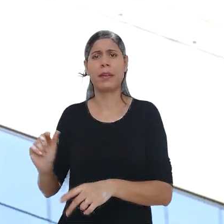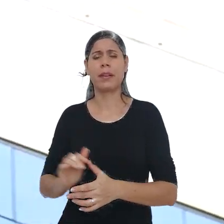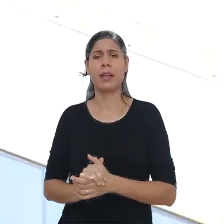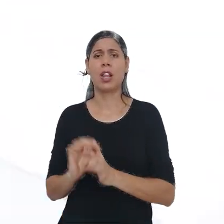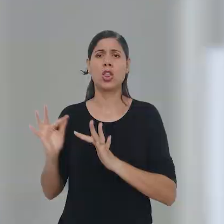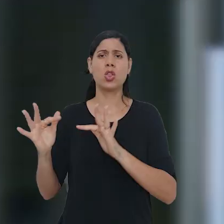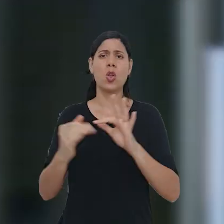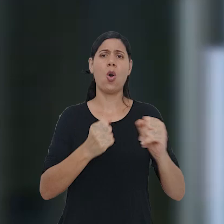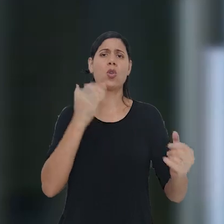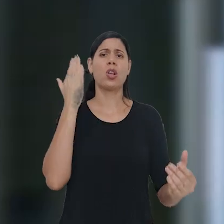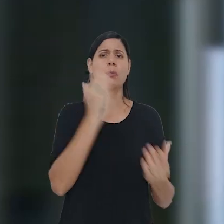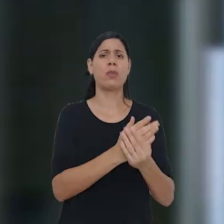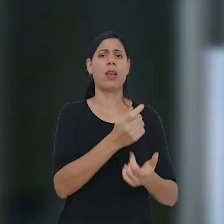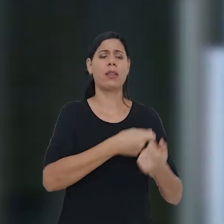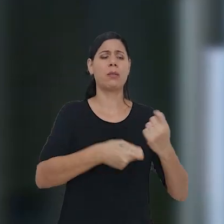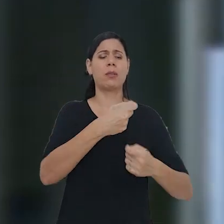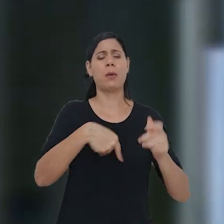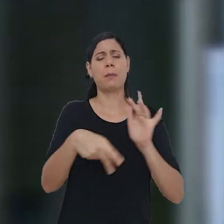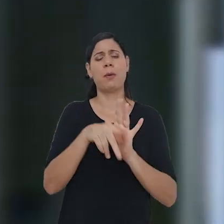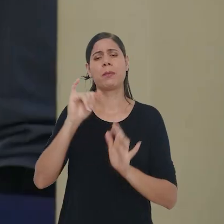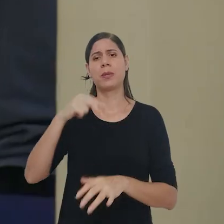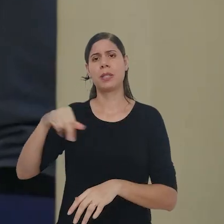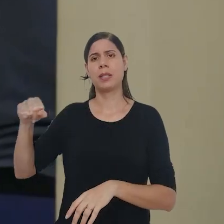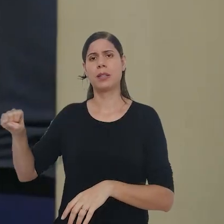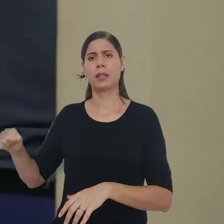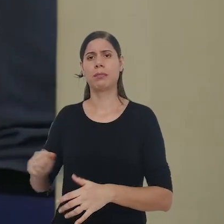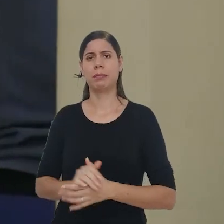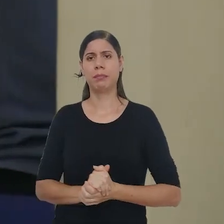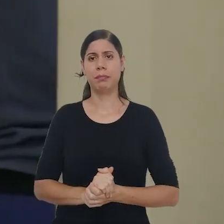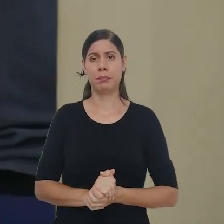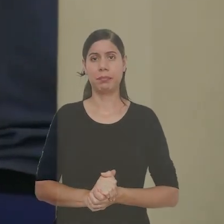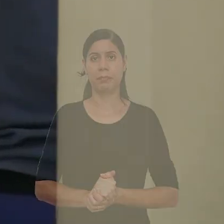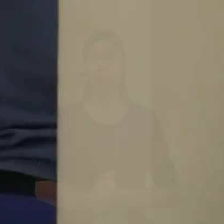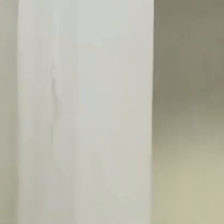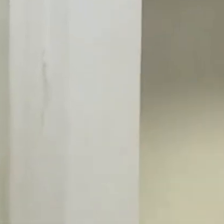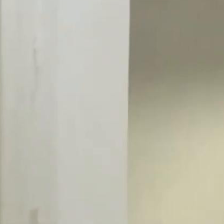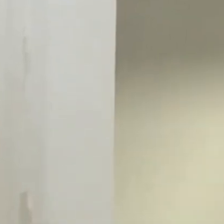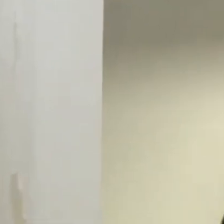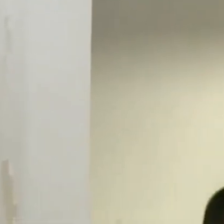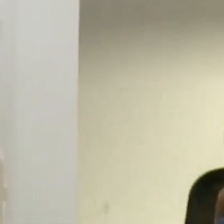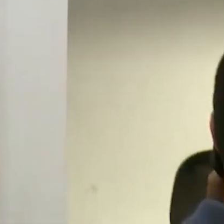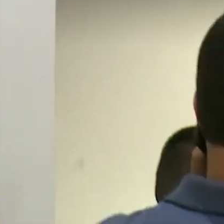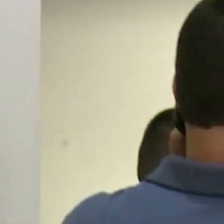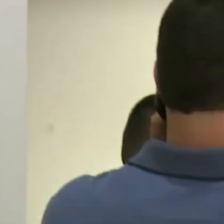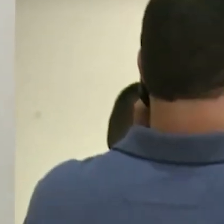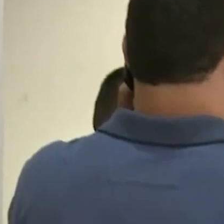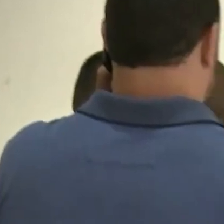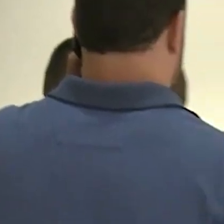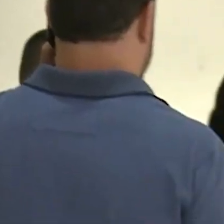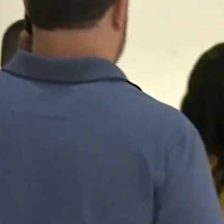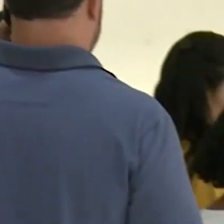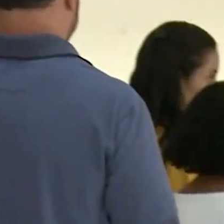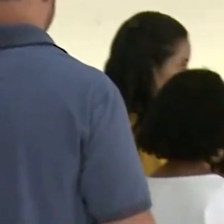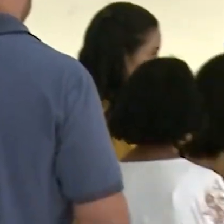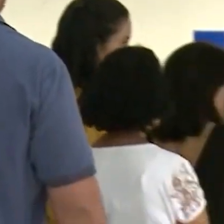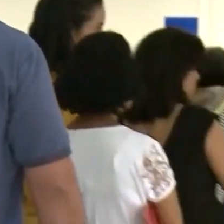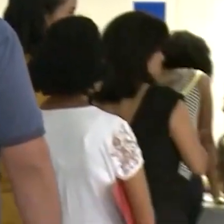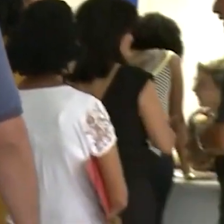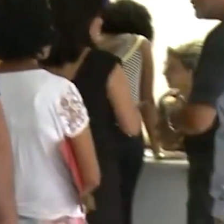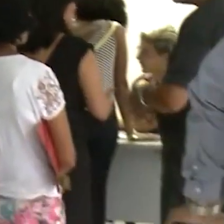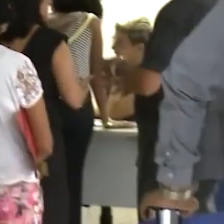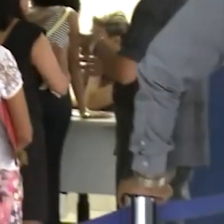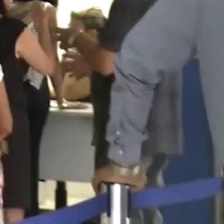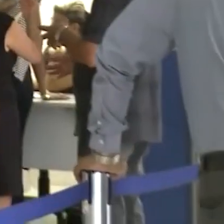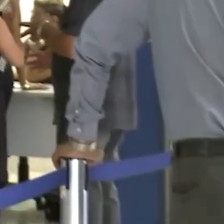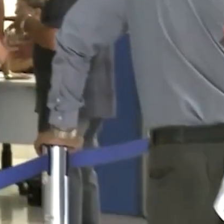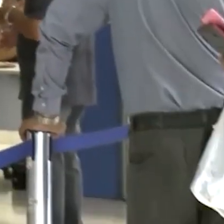evitar a fraude, sendo que a fraude responde por um percentual muito, muito, muito pequeno de todos os processos administrativos que